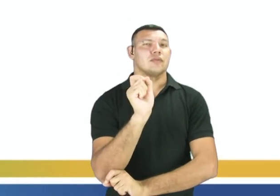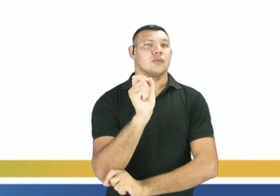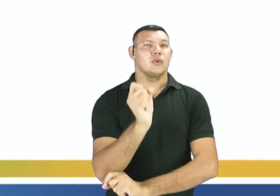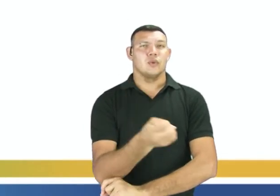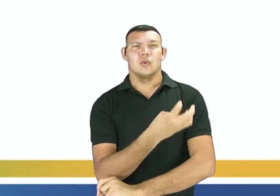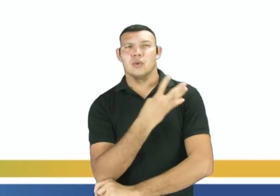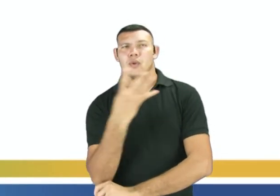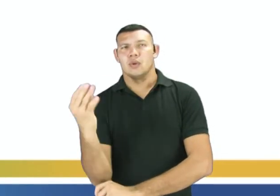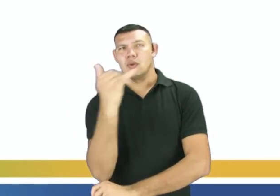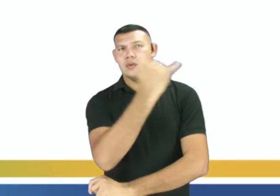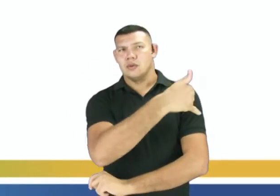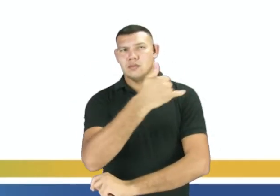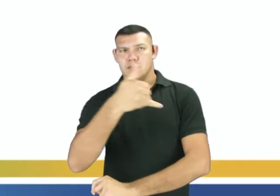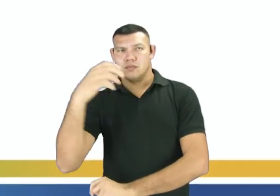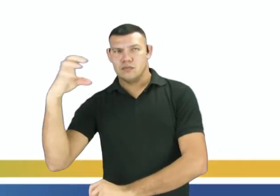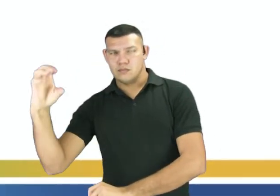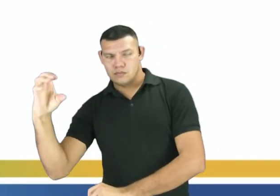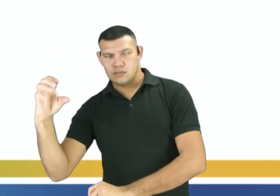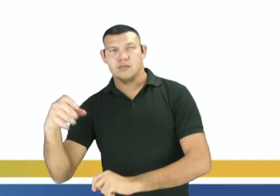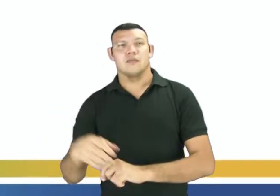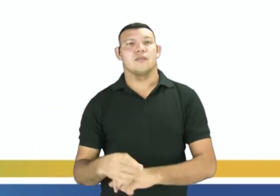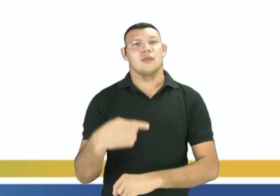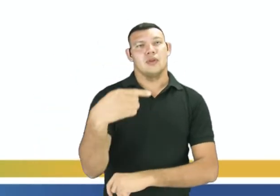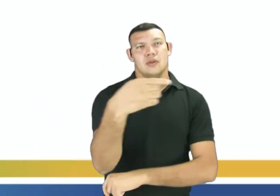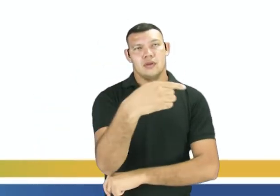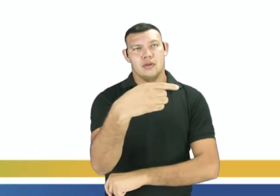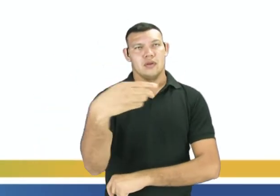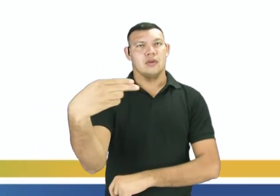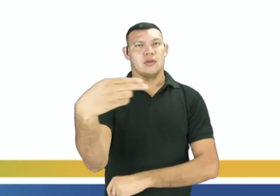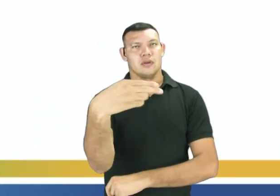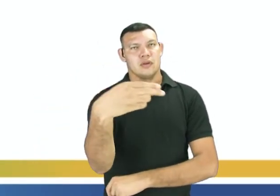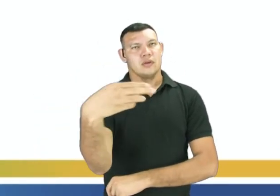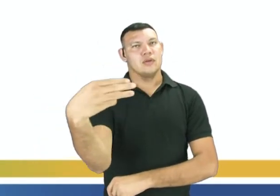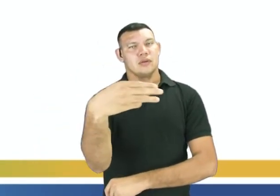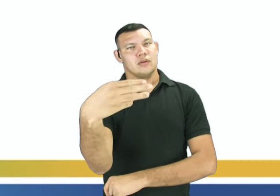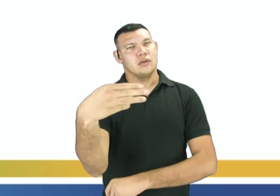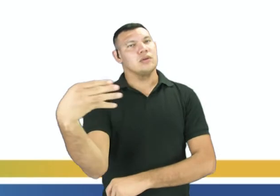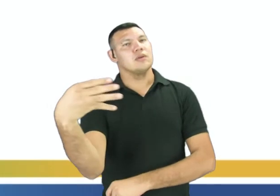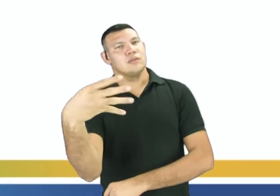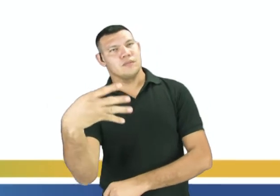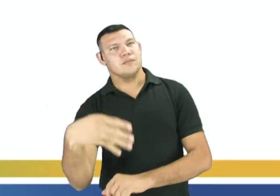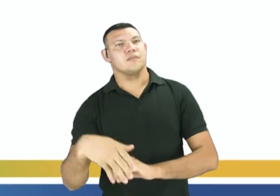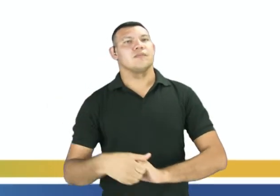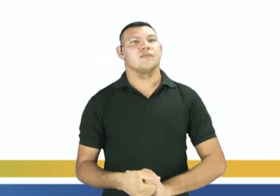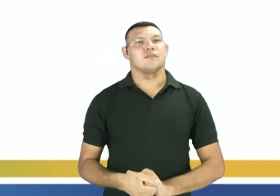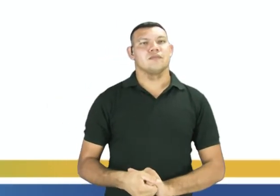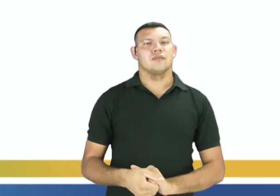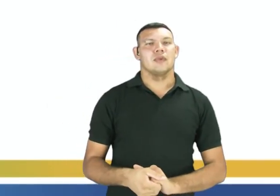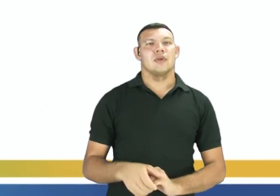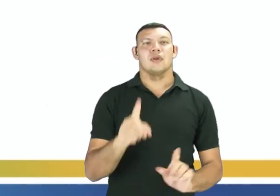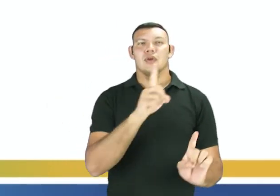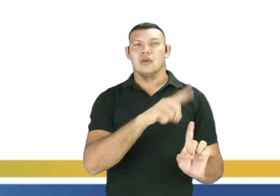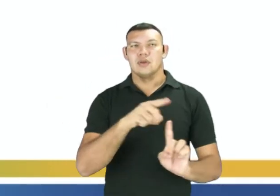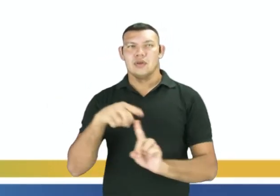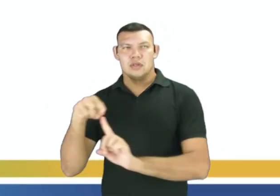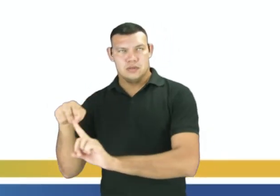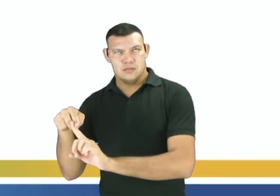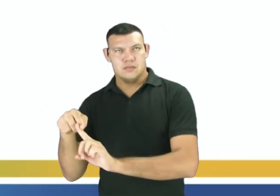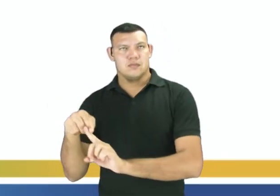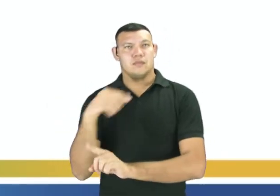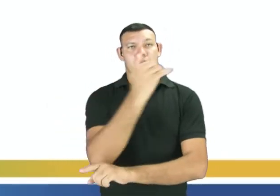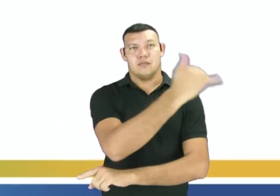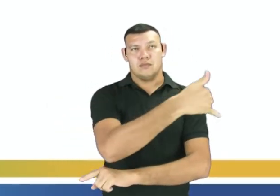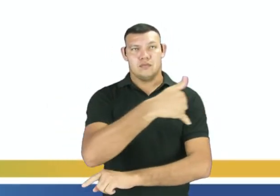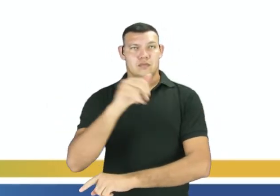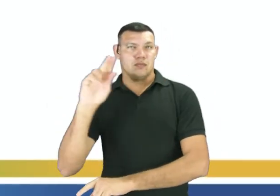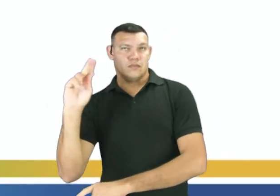das ligações primárias, secundárias e quaternárias de carbono, os tipos de ligações de hidrogênio